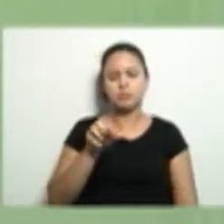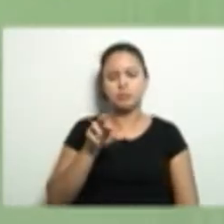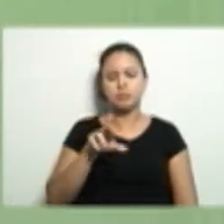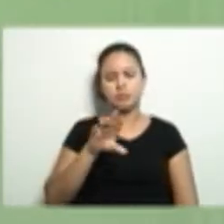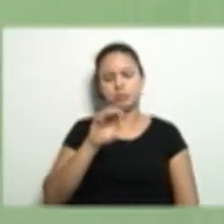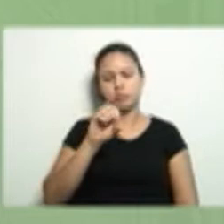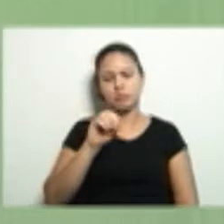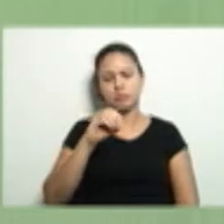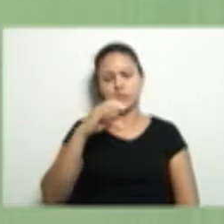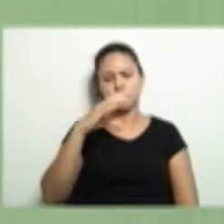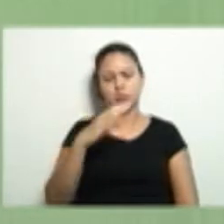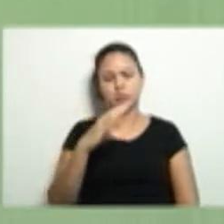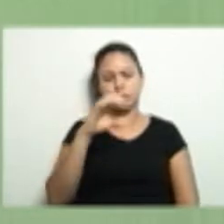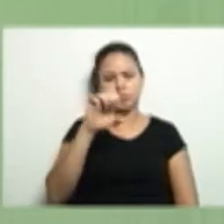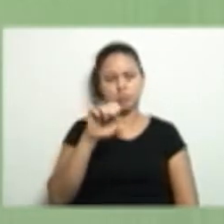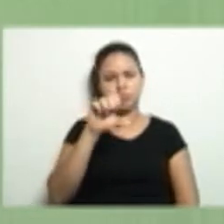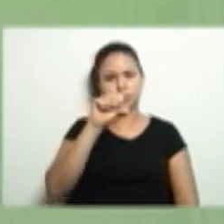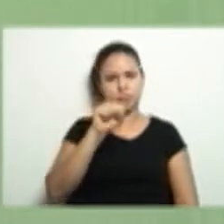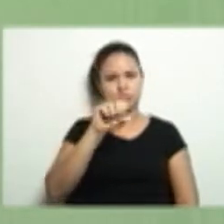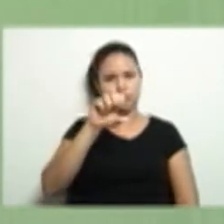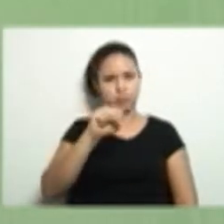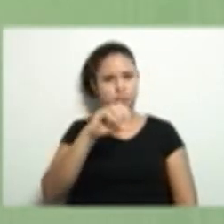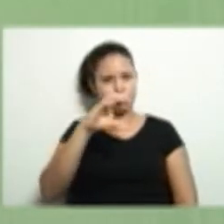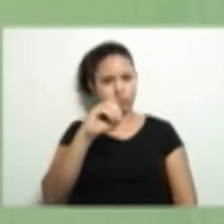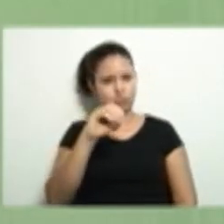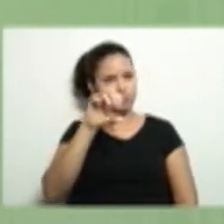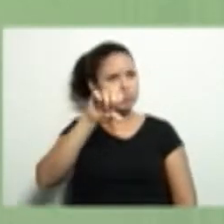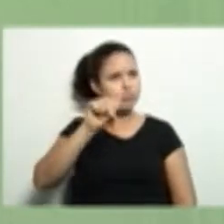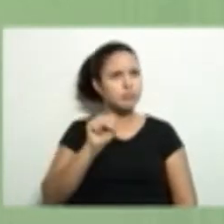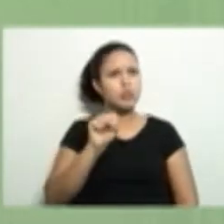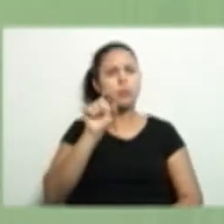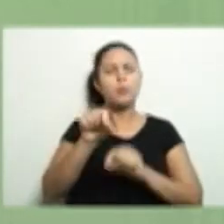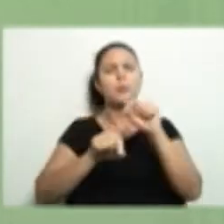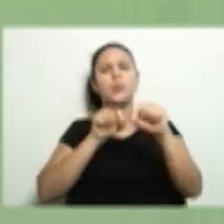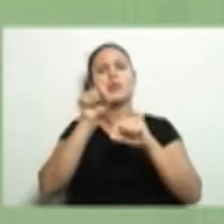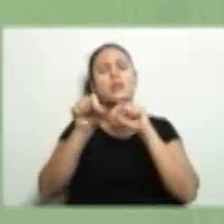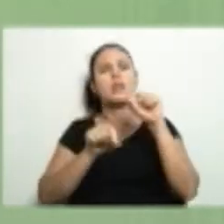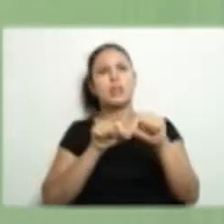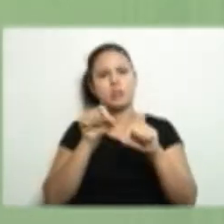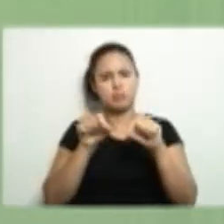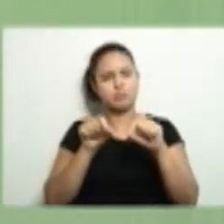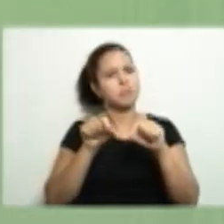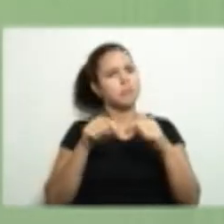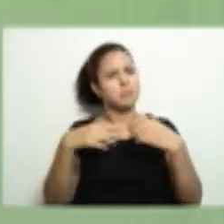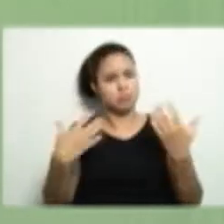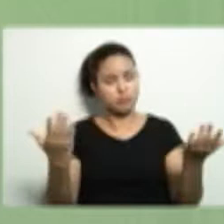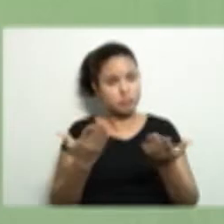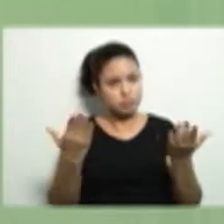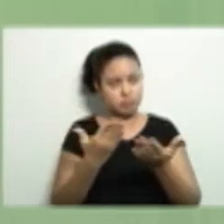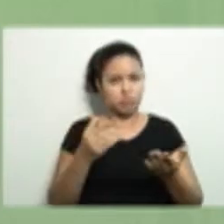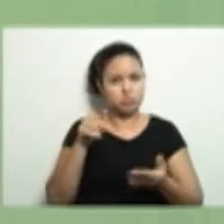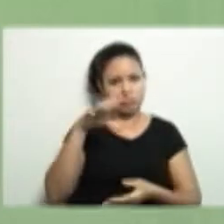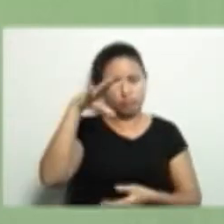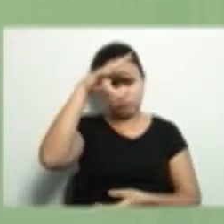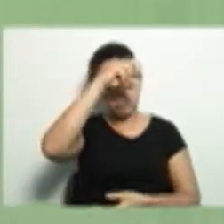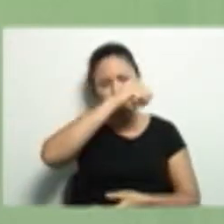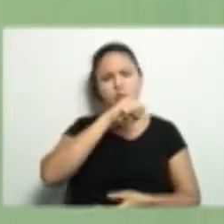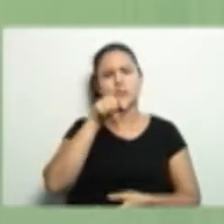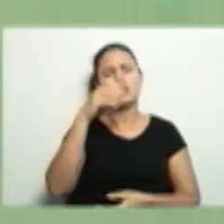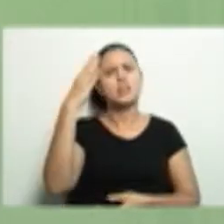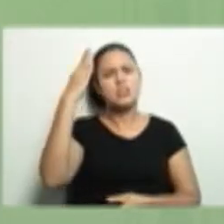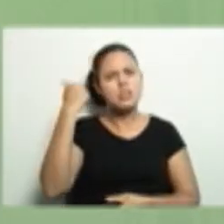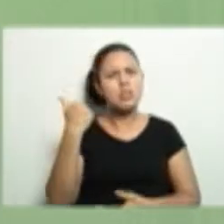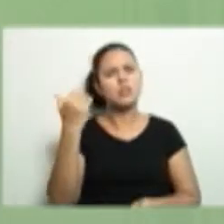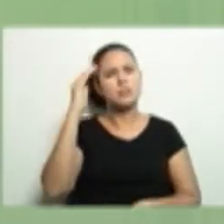uma grande dúvida, eu queria jogar para você, aluno, que está participando dessa aula. O que você acredita que é um processo produtivo? O que